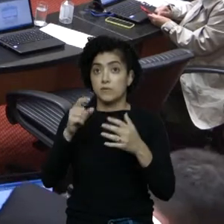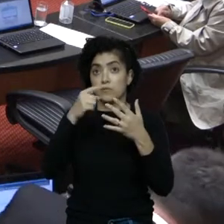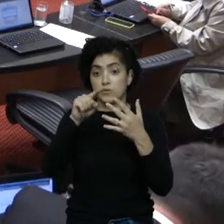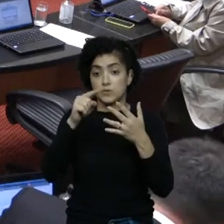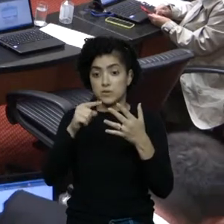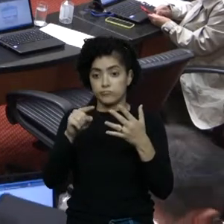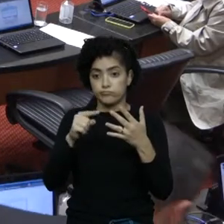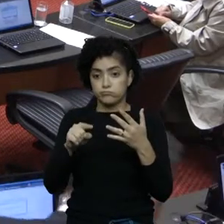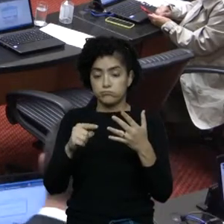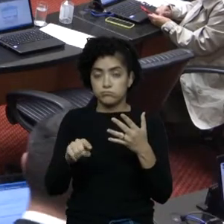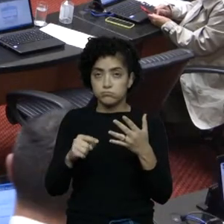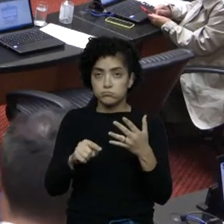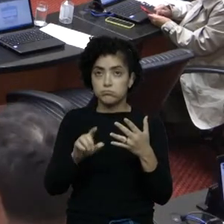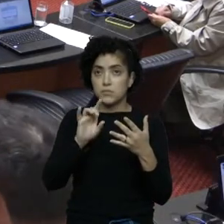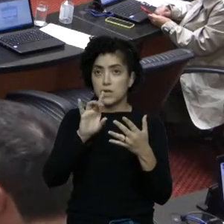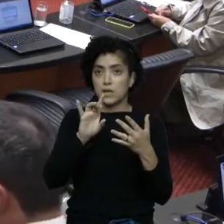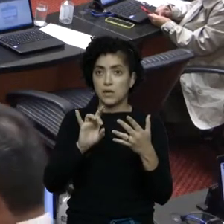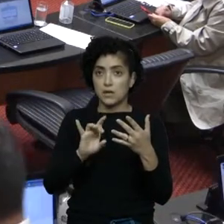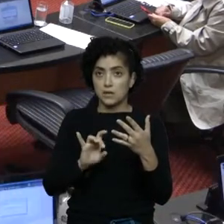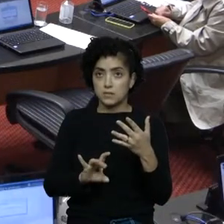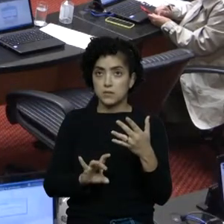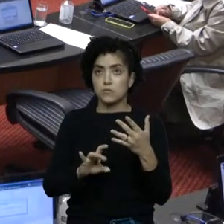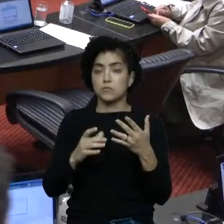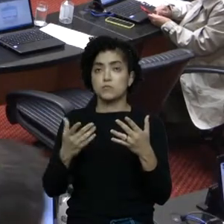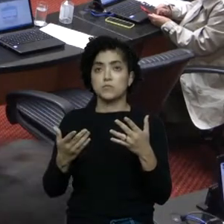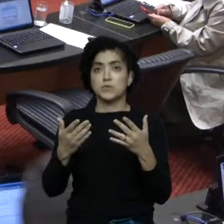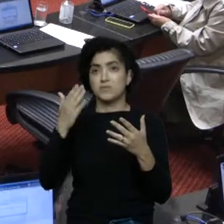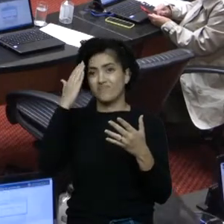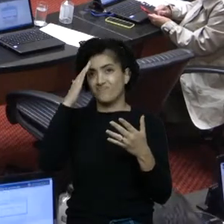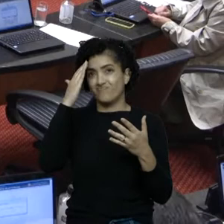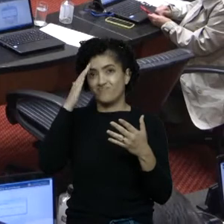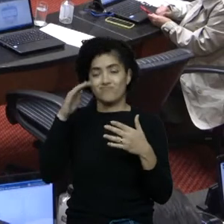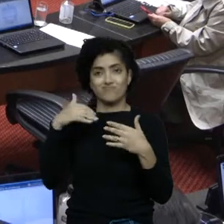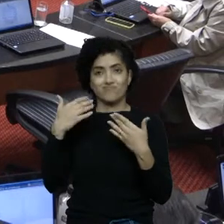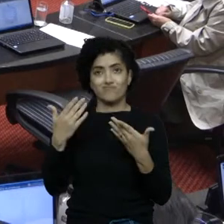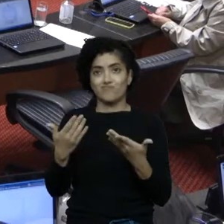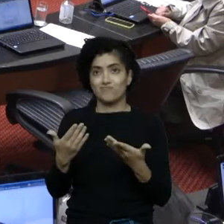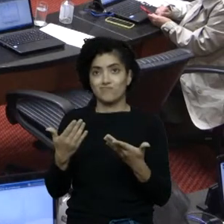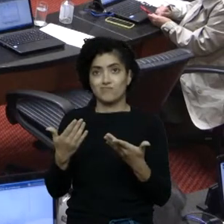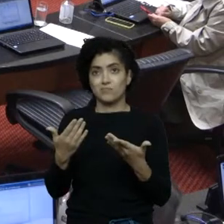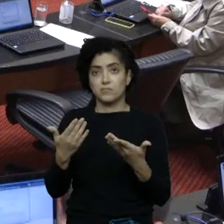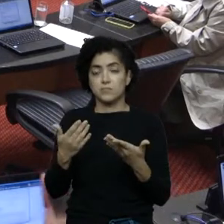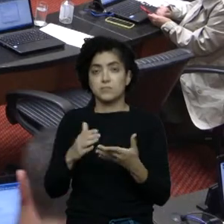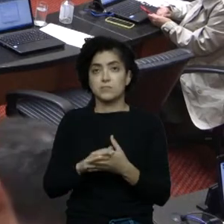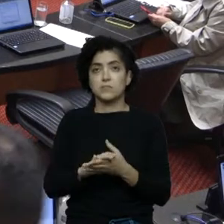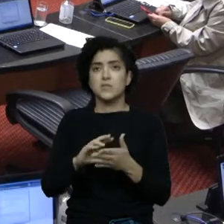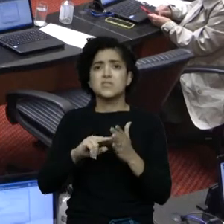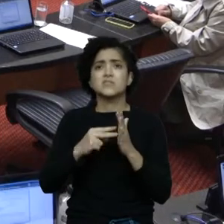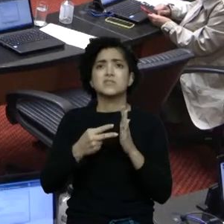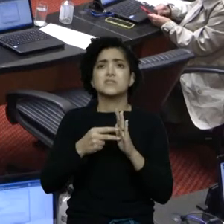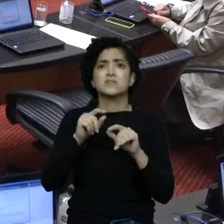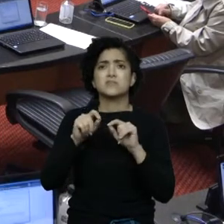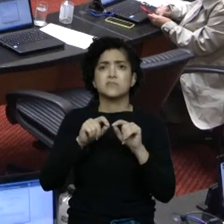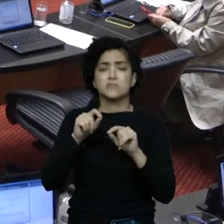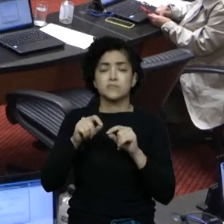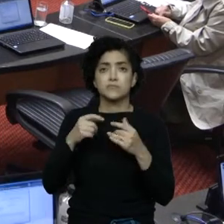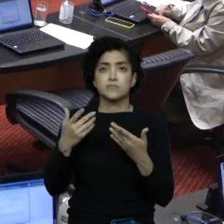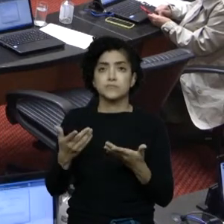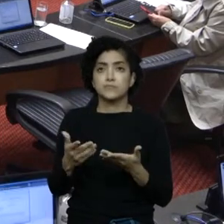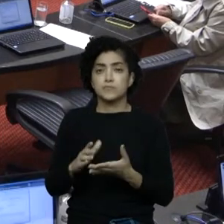destaque é isso que a gente tá não tô vendo direito que é o que significa isso tá mais genérico